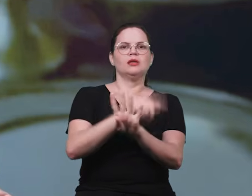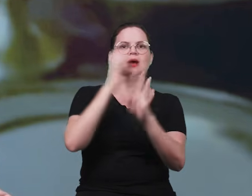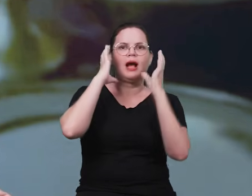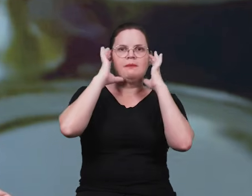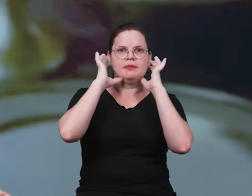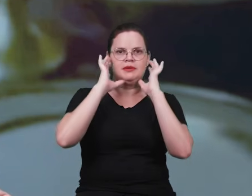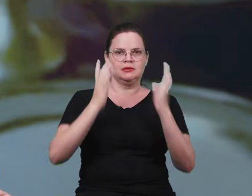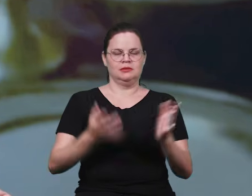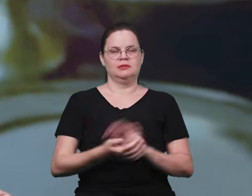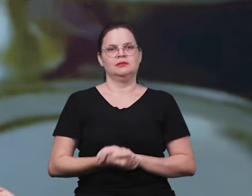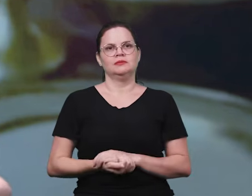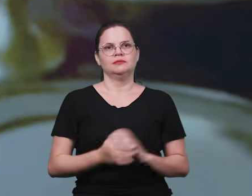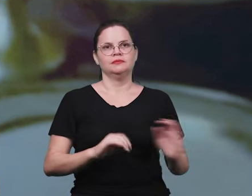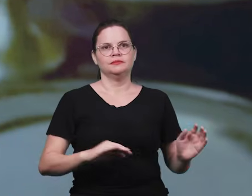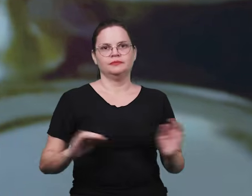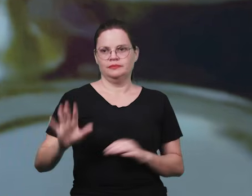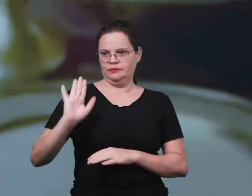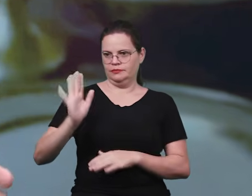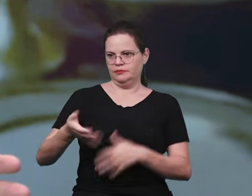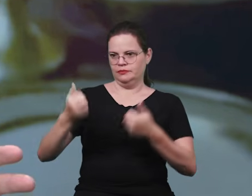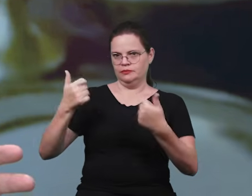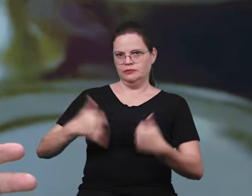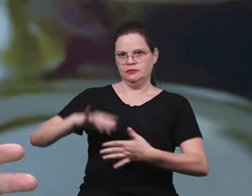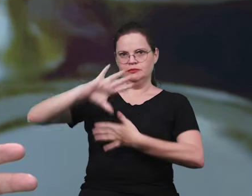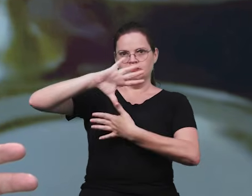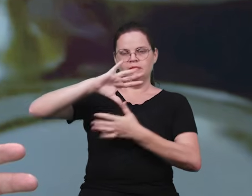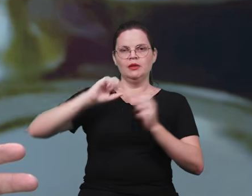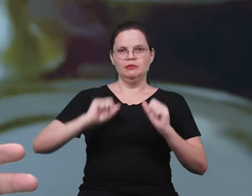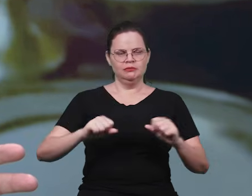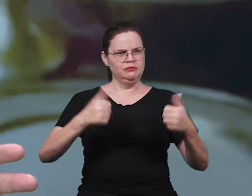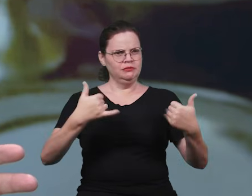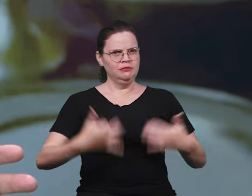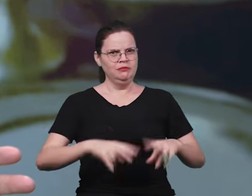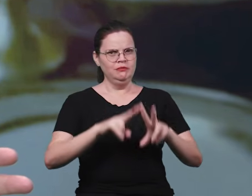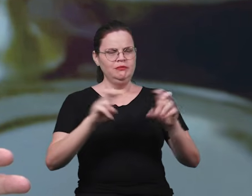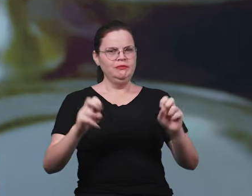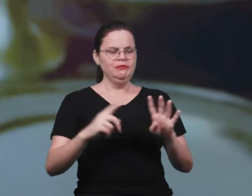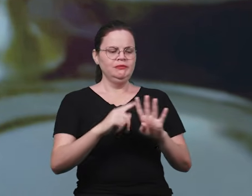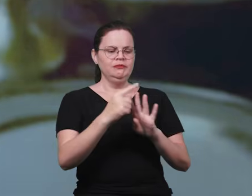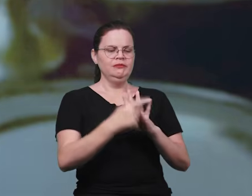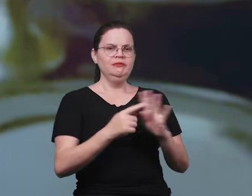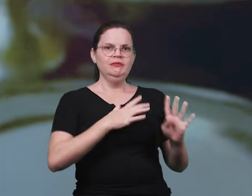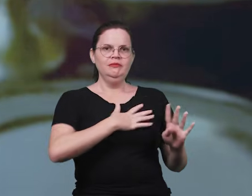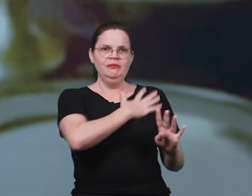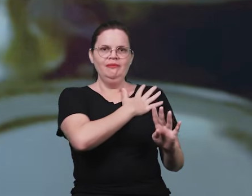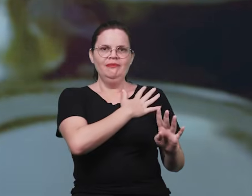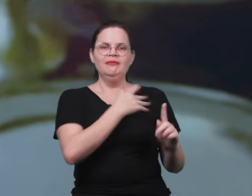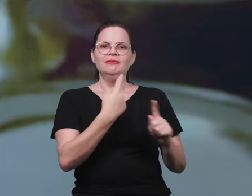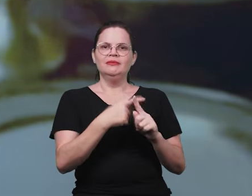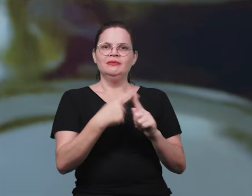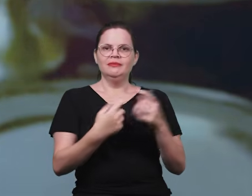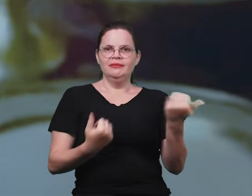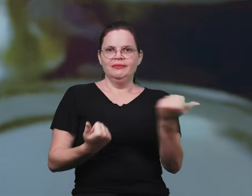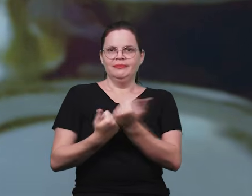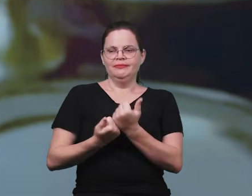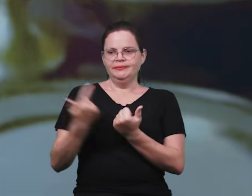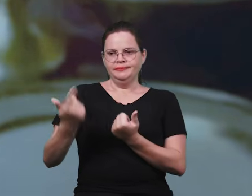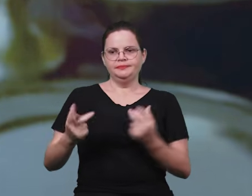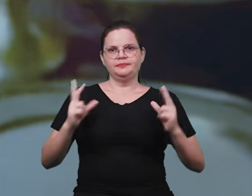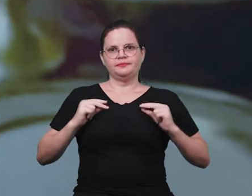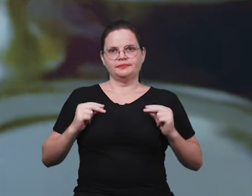Greco-Macedônico. Podemos falar um pouco dos 4 generais? Por favor. Porque foram sucessores de Alexandre o